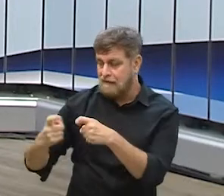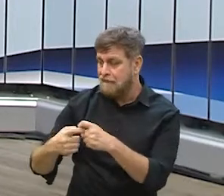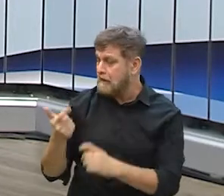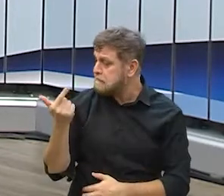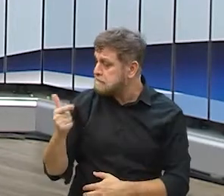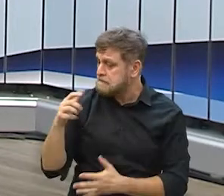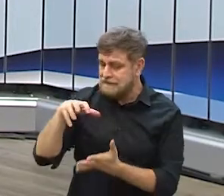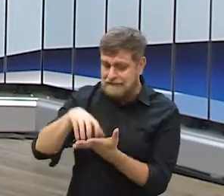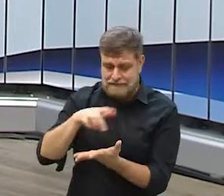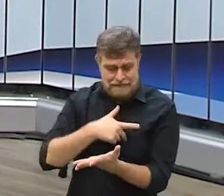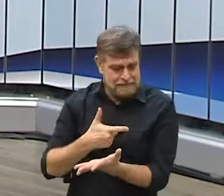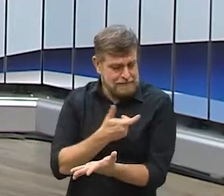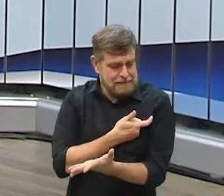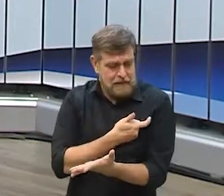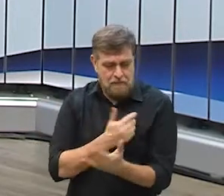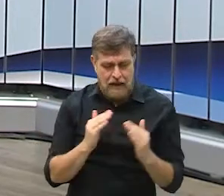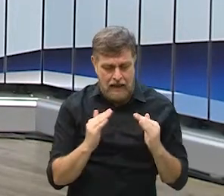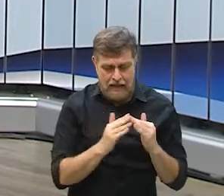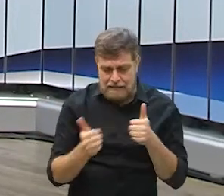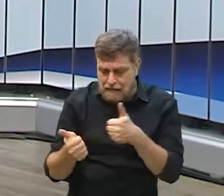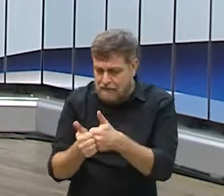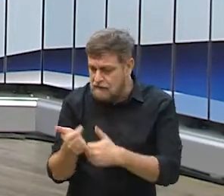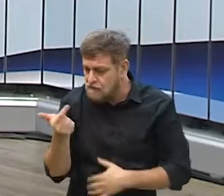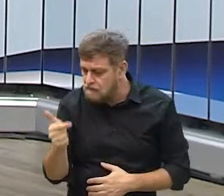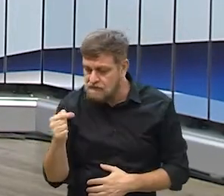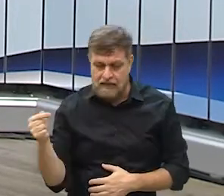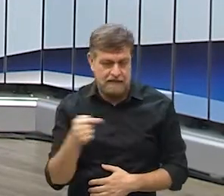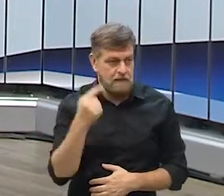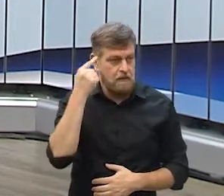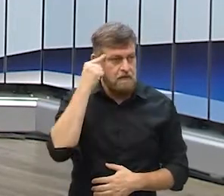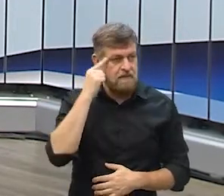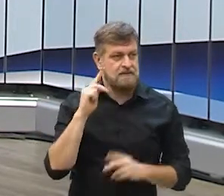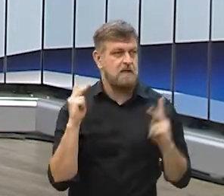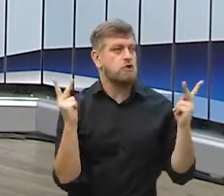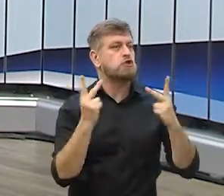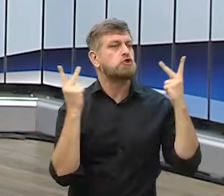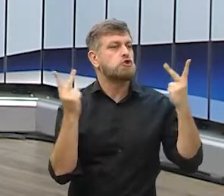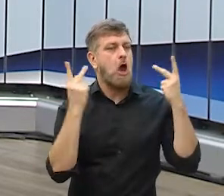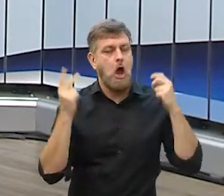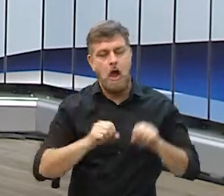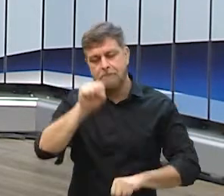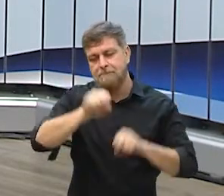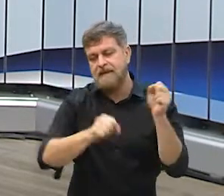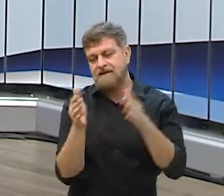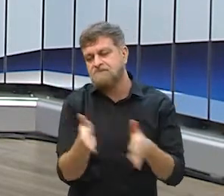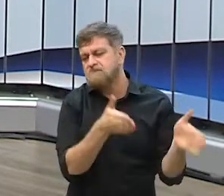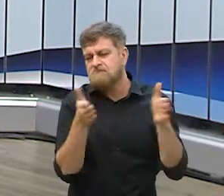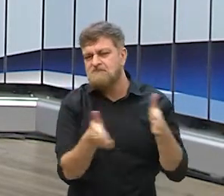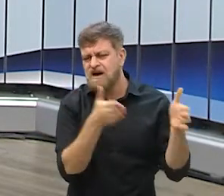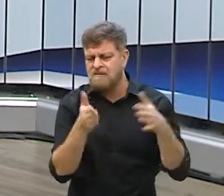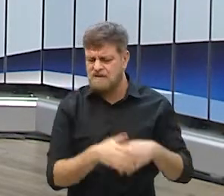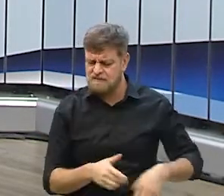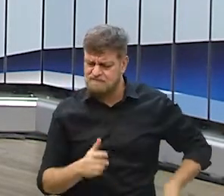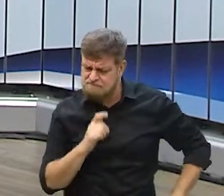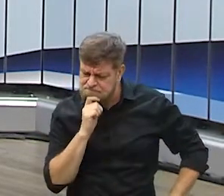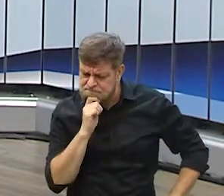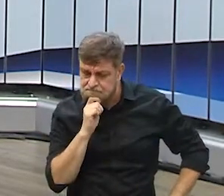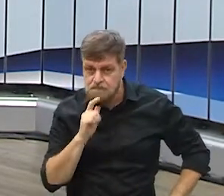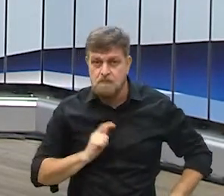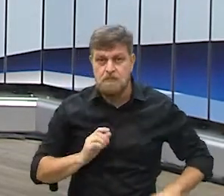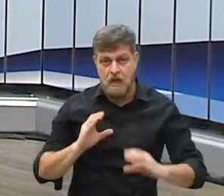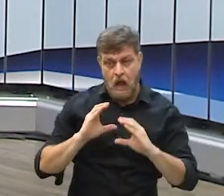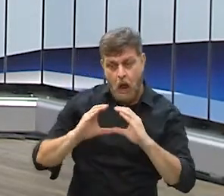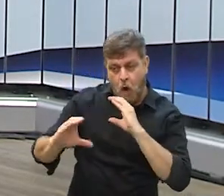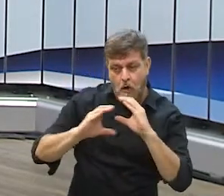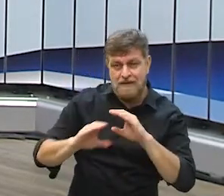um centro de saúde perto da minha casa, vocês estão falando de shopping center, de indústria, passa também pela